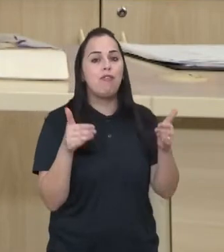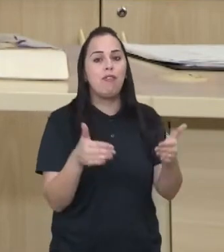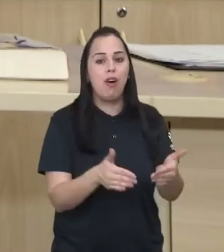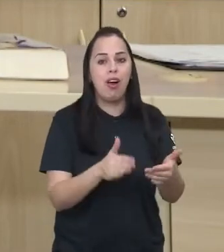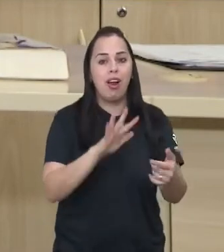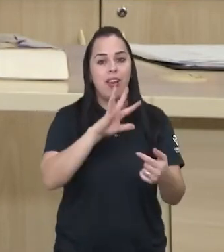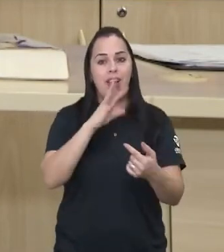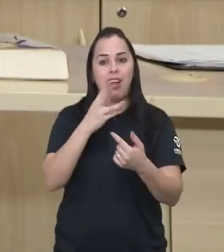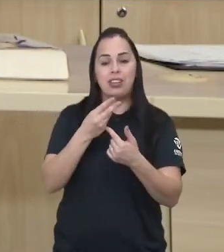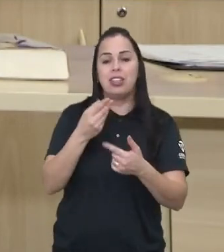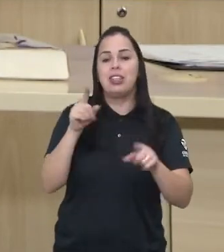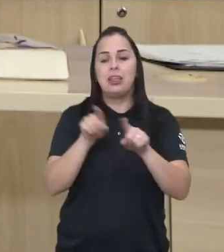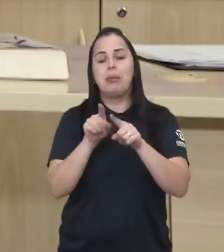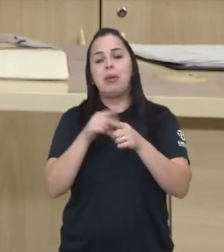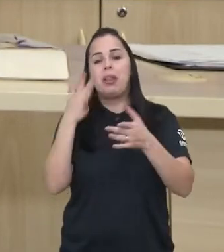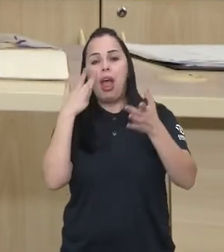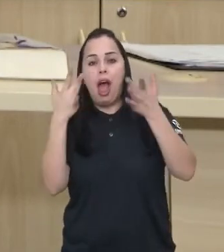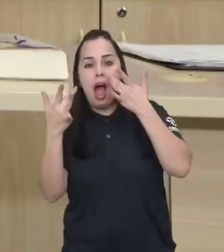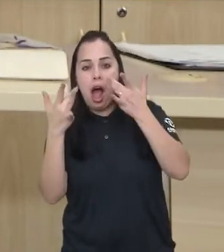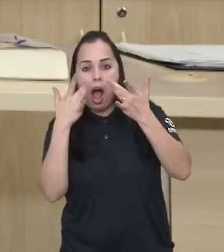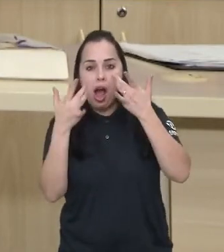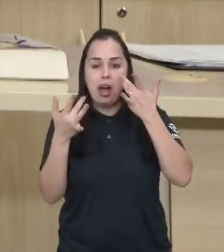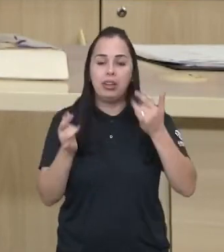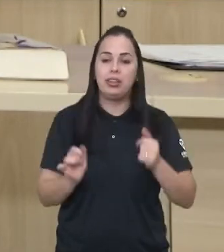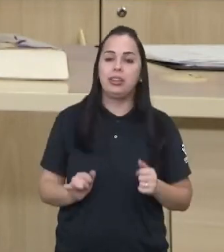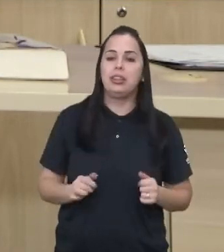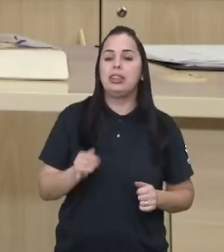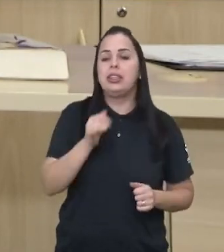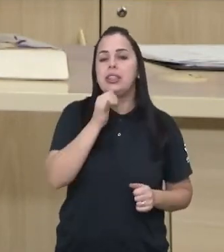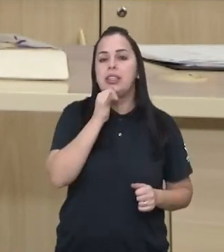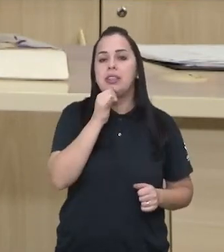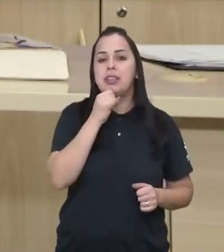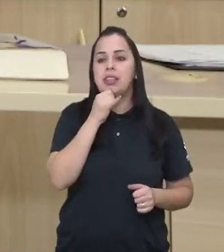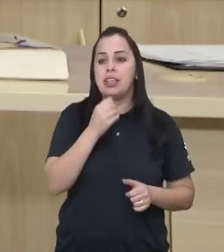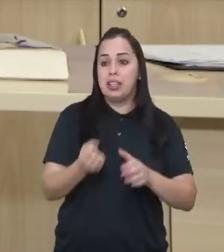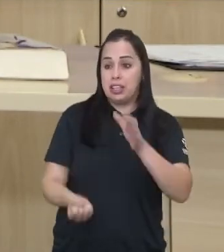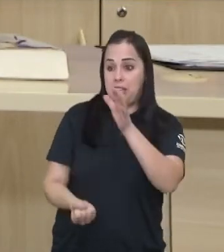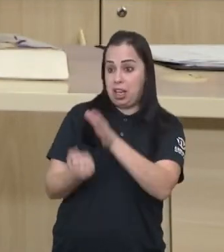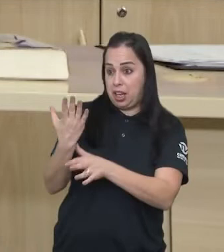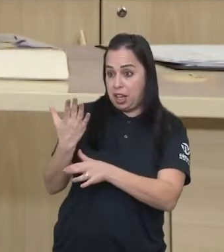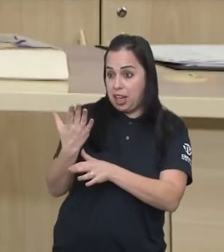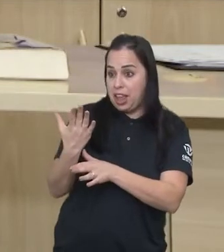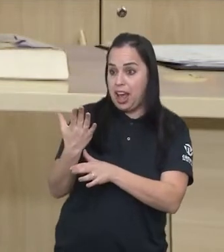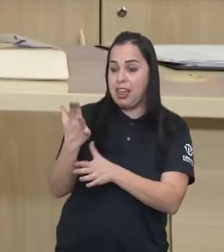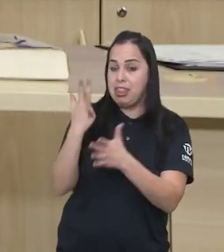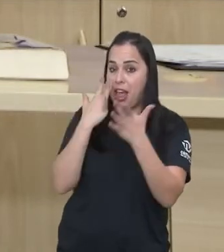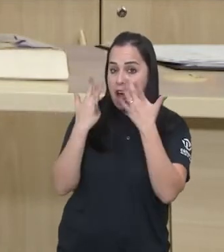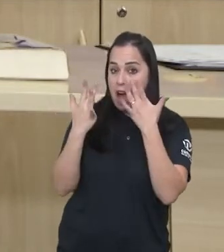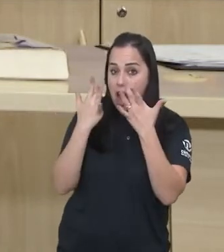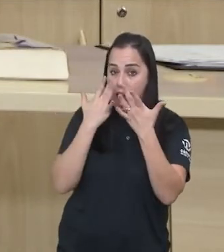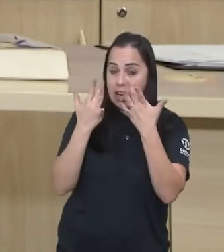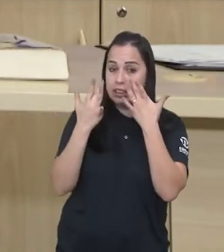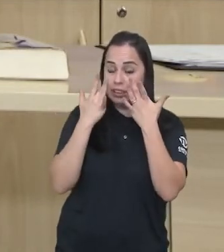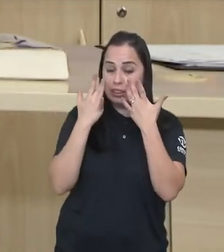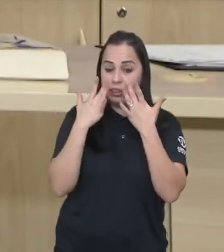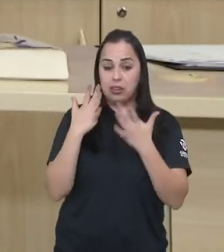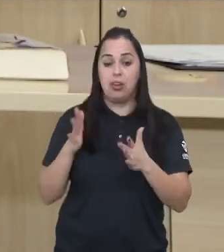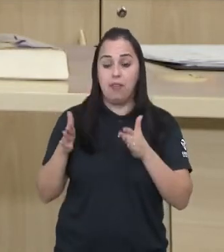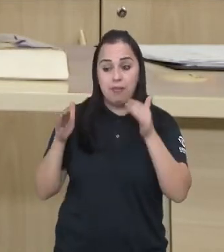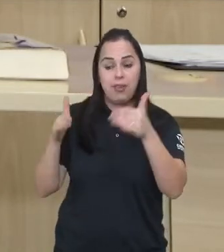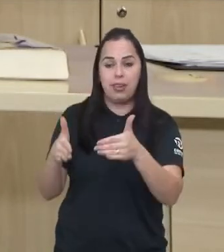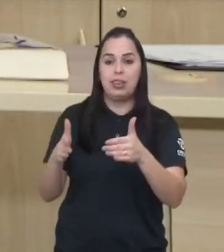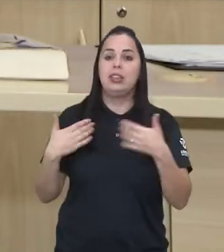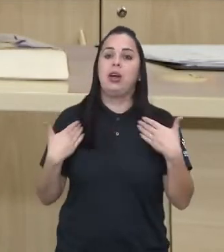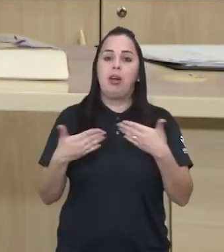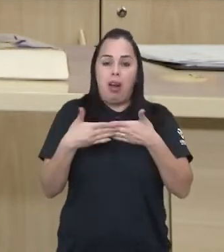das artes cênicas, como, por exemplo, criação e temporada em teatro, né? Então, a